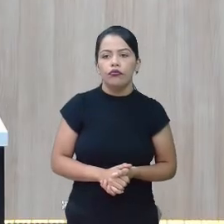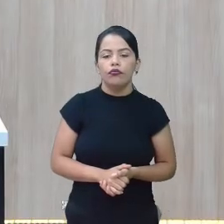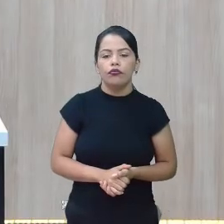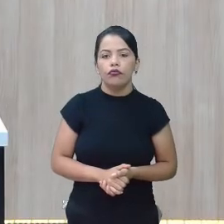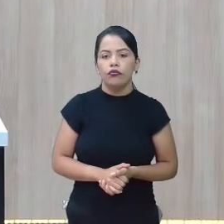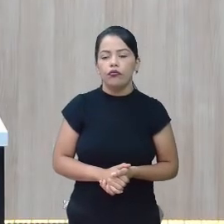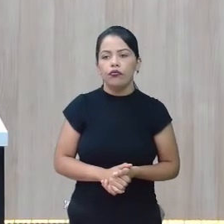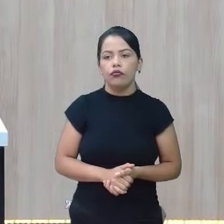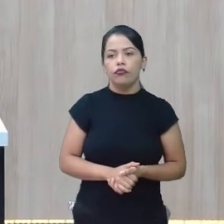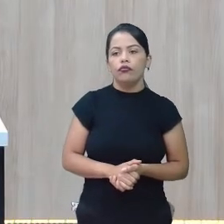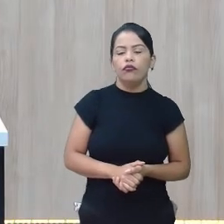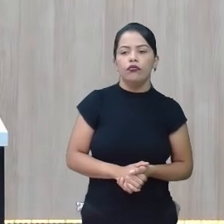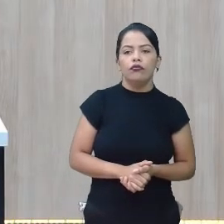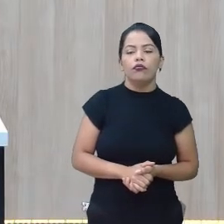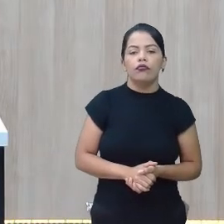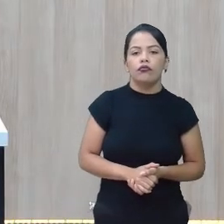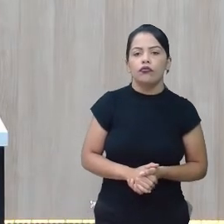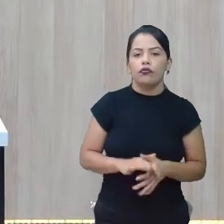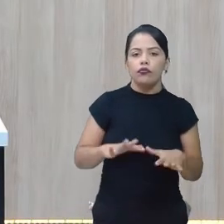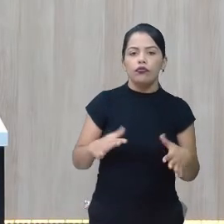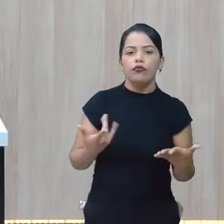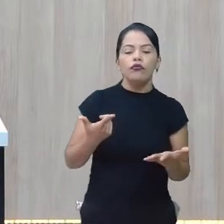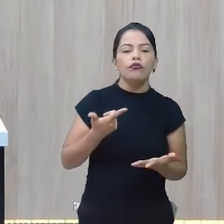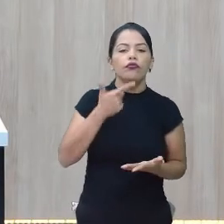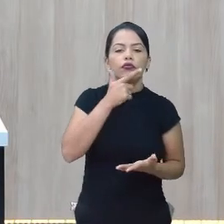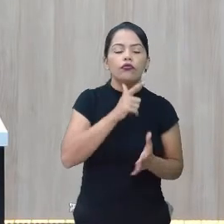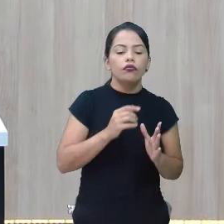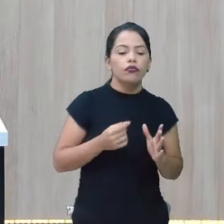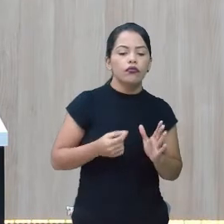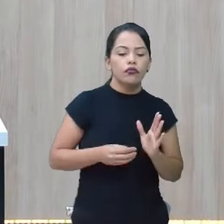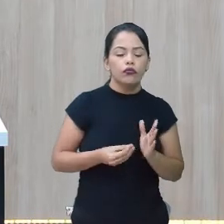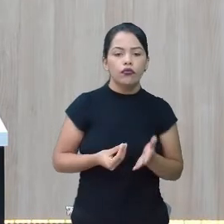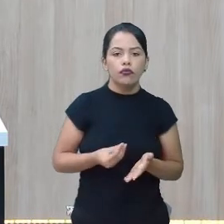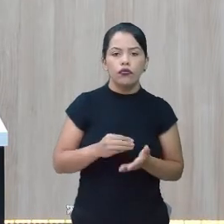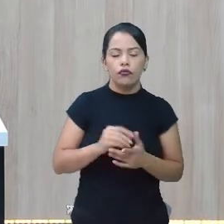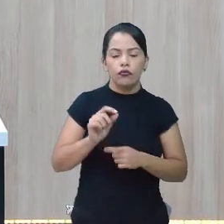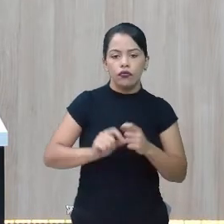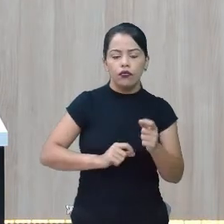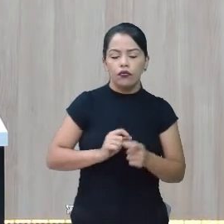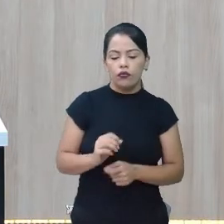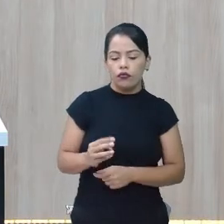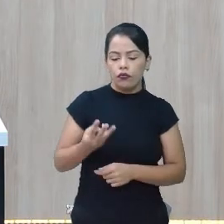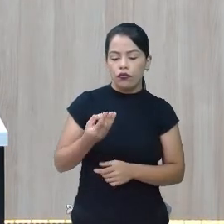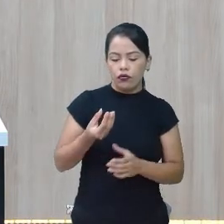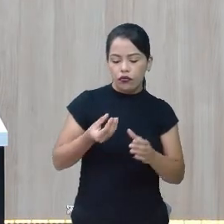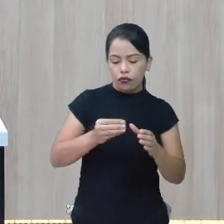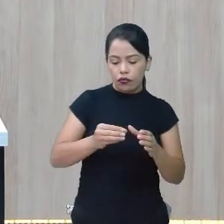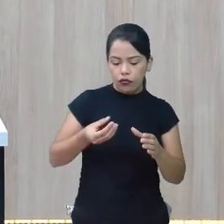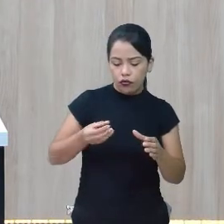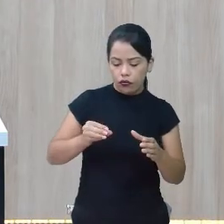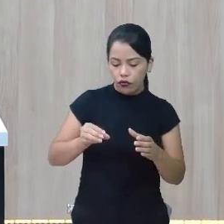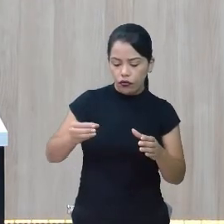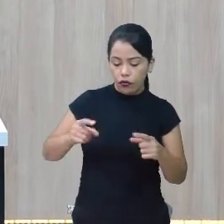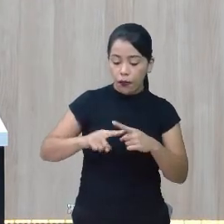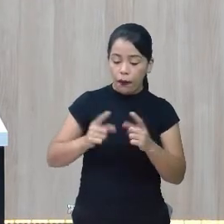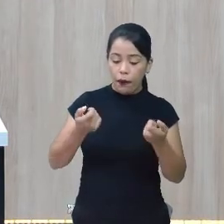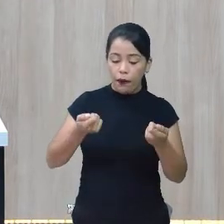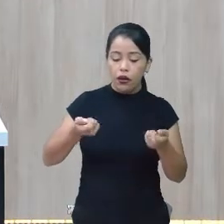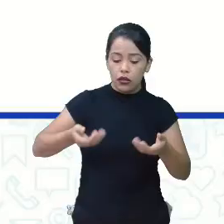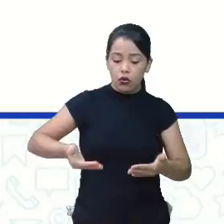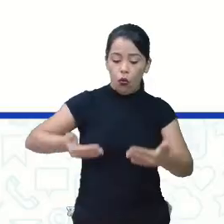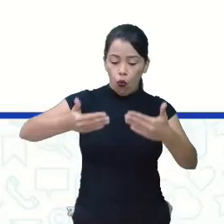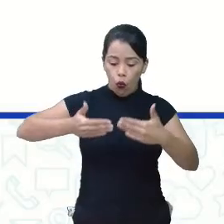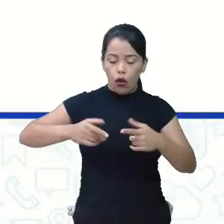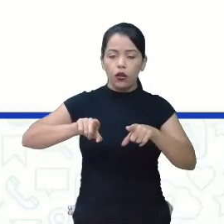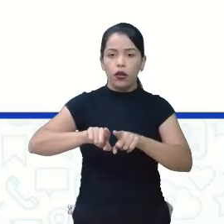Posterior, ali atrás. E consegui colocar 3 cubinhos ali. Mas eu ainda preciso completar a fila ao lado dele. Então, vamos